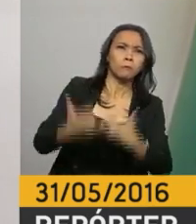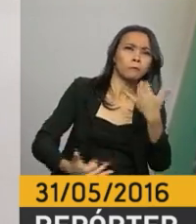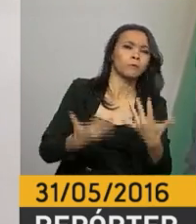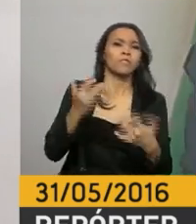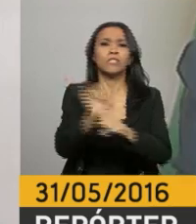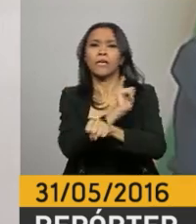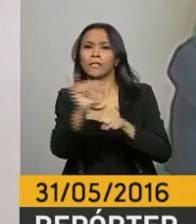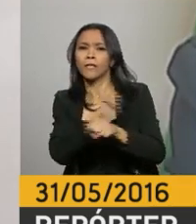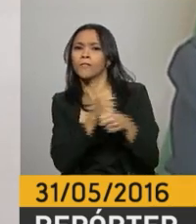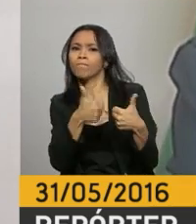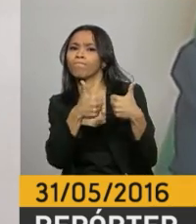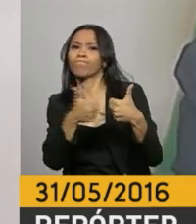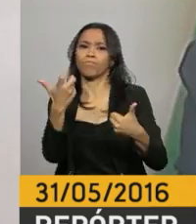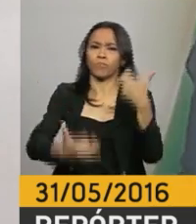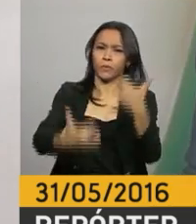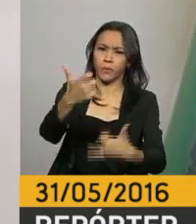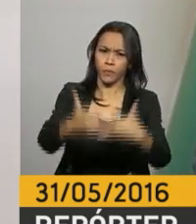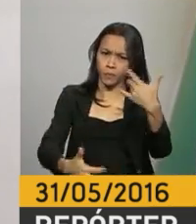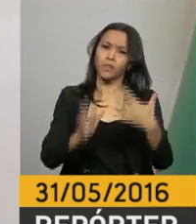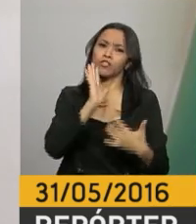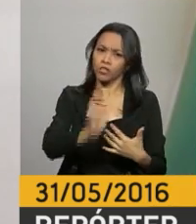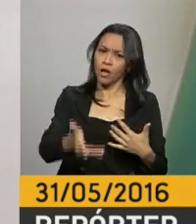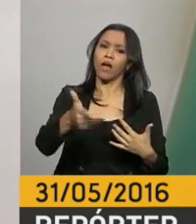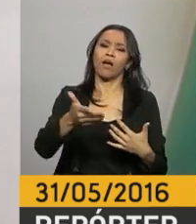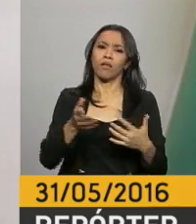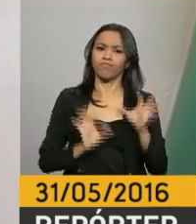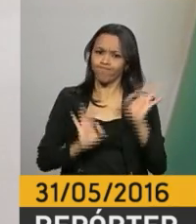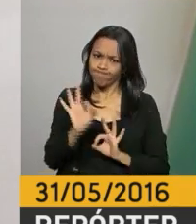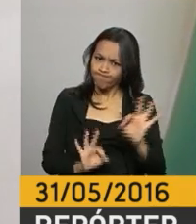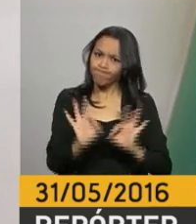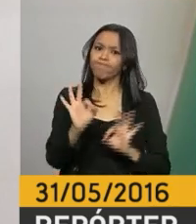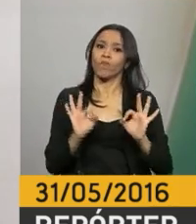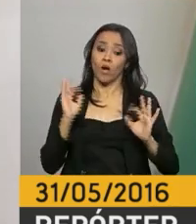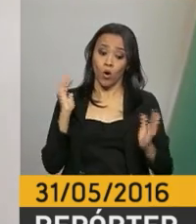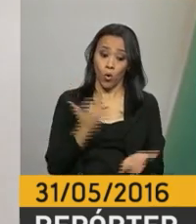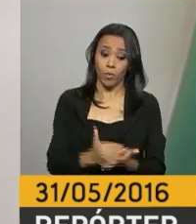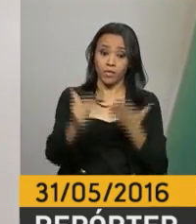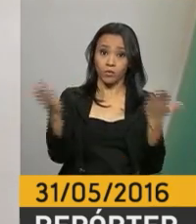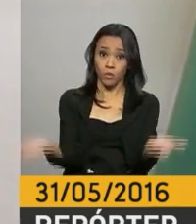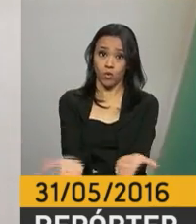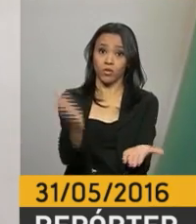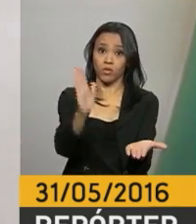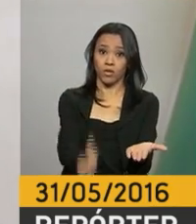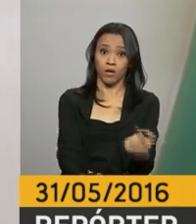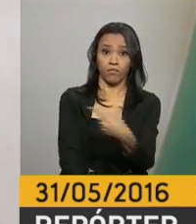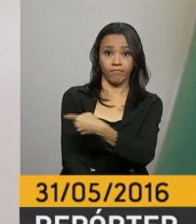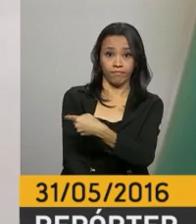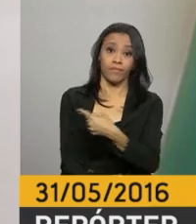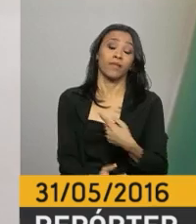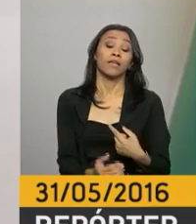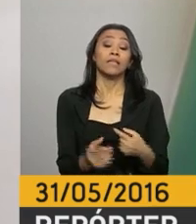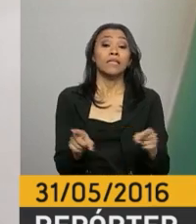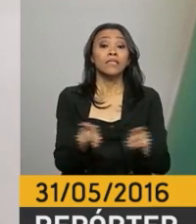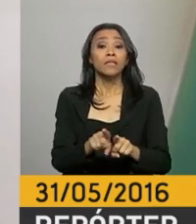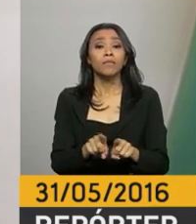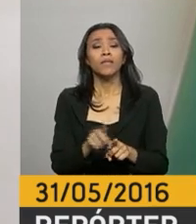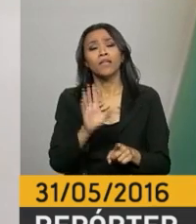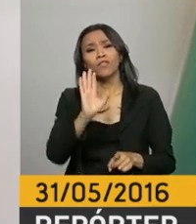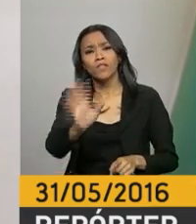medidas efetivas que já estão sendo tomadas a partir de hoje e mais, como eu falei, em